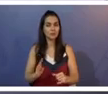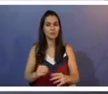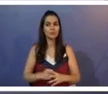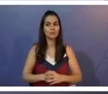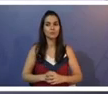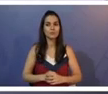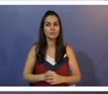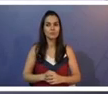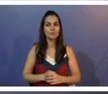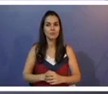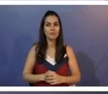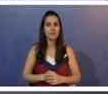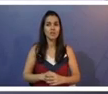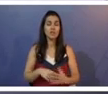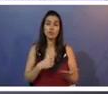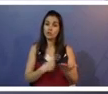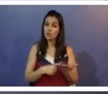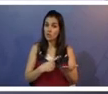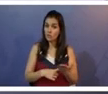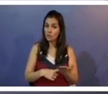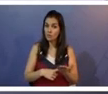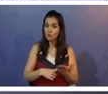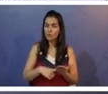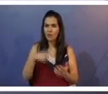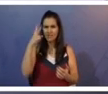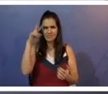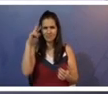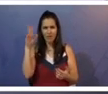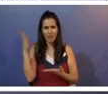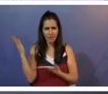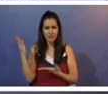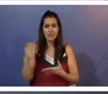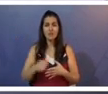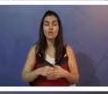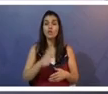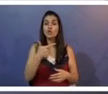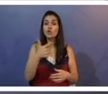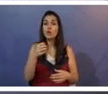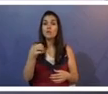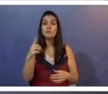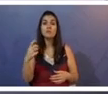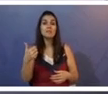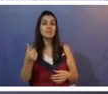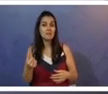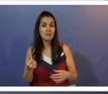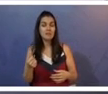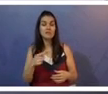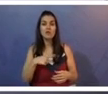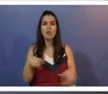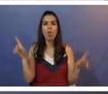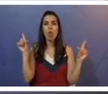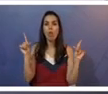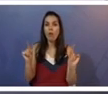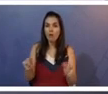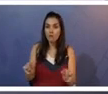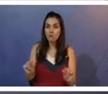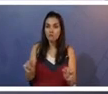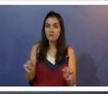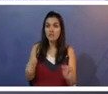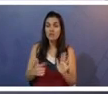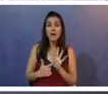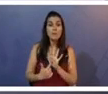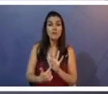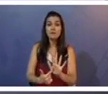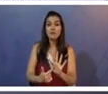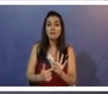CGI-BR. De acordo com a série histórica, desde 2016, há uma queda na presença